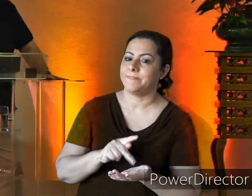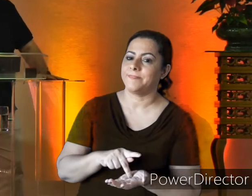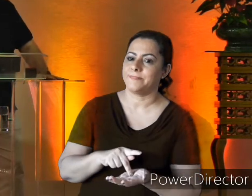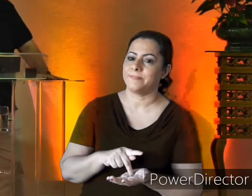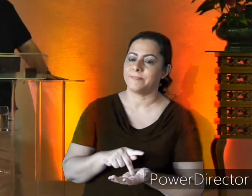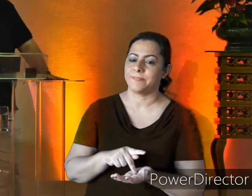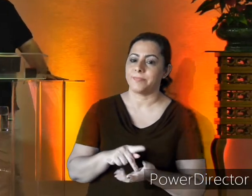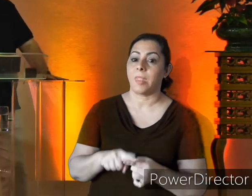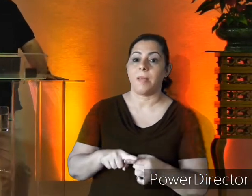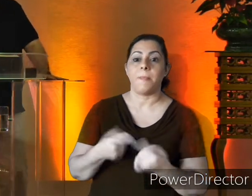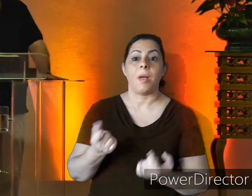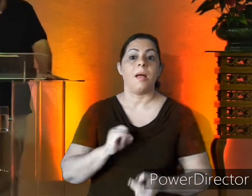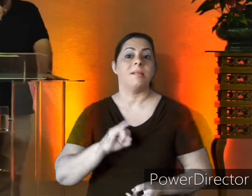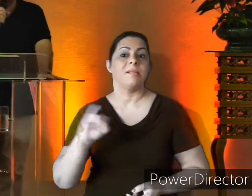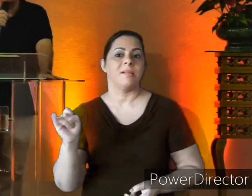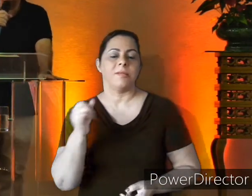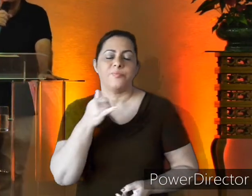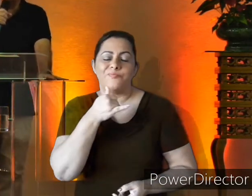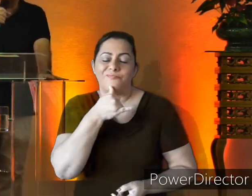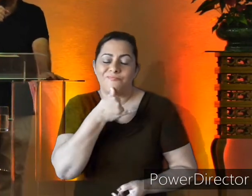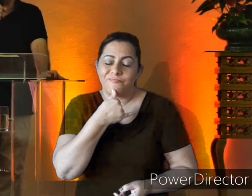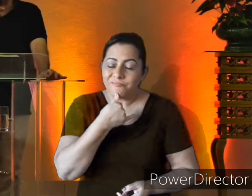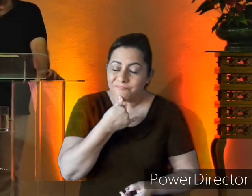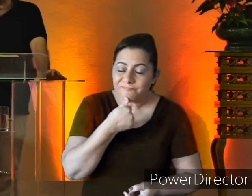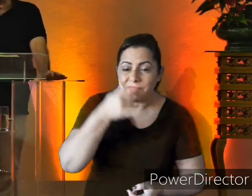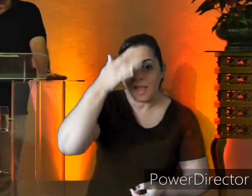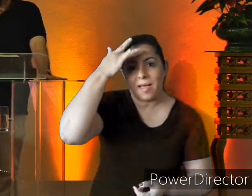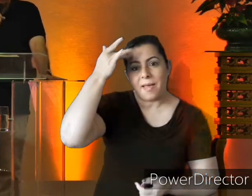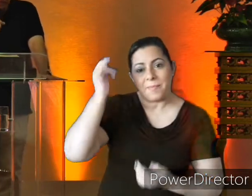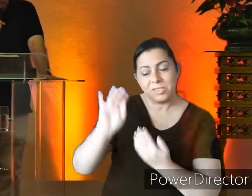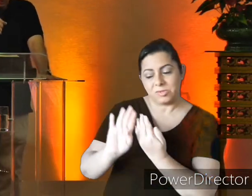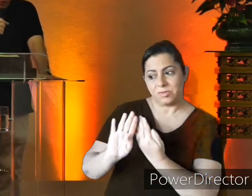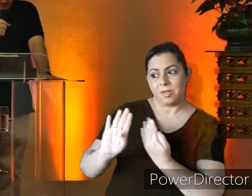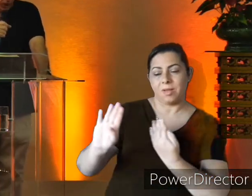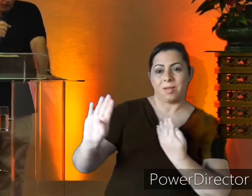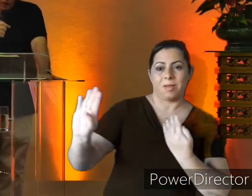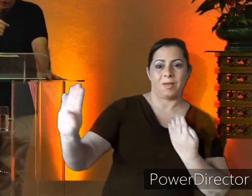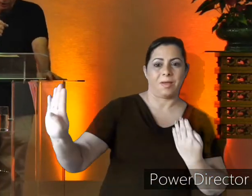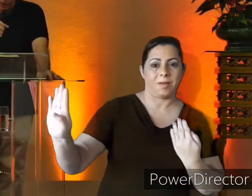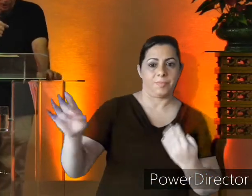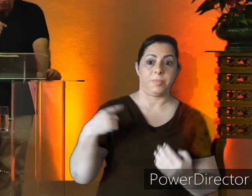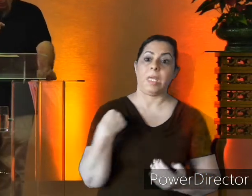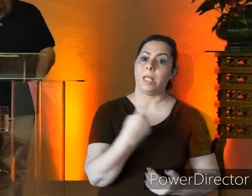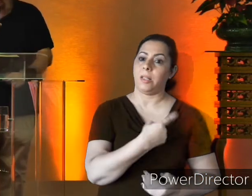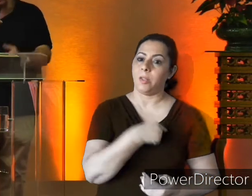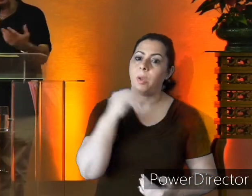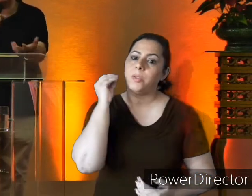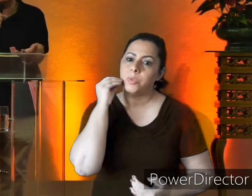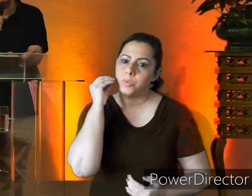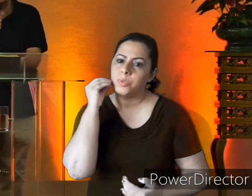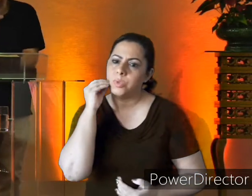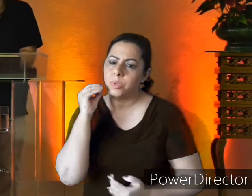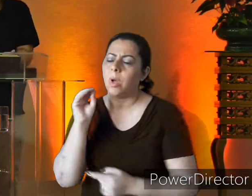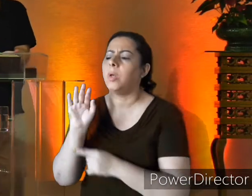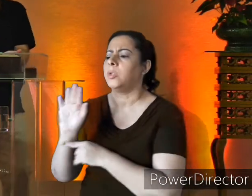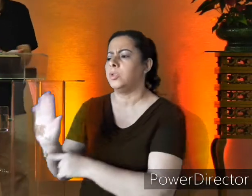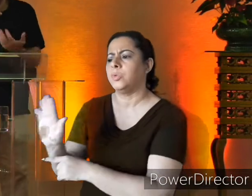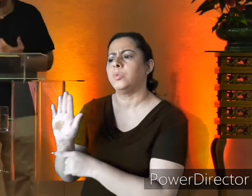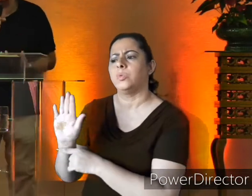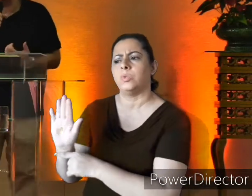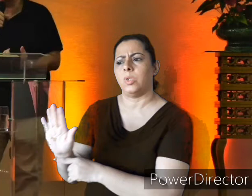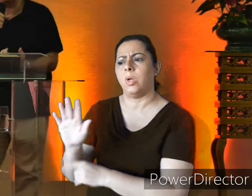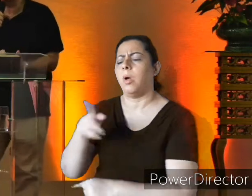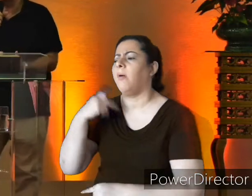infelizmente irmãos e irmãs fiquem pelo meio do caminho, e mesmo que nós estejamos indo atrás deles e